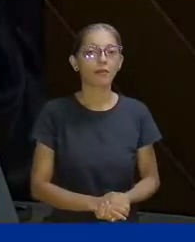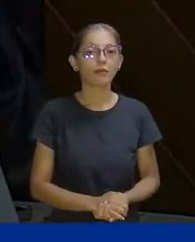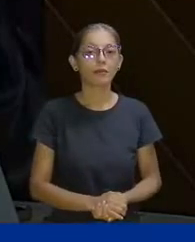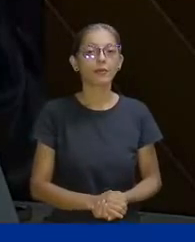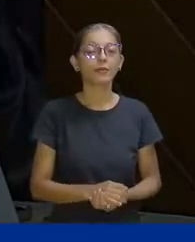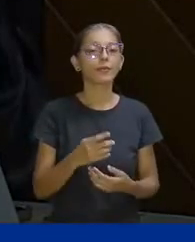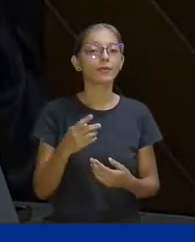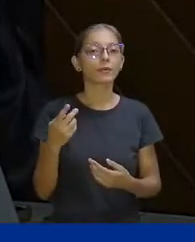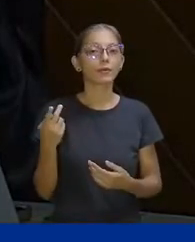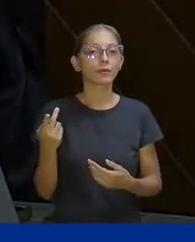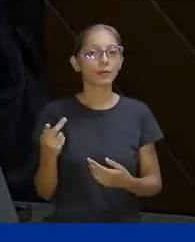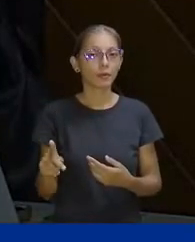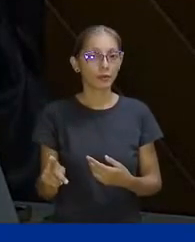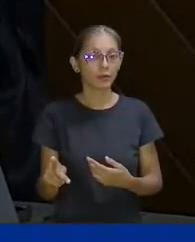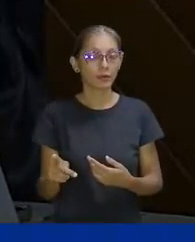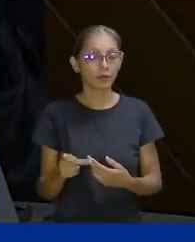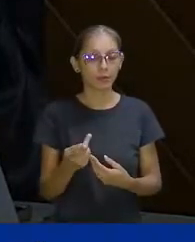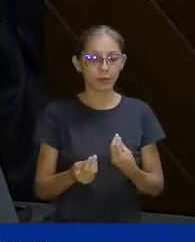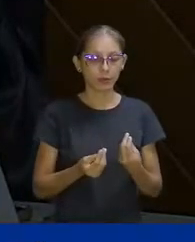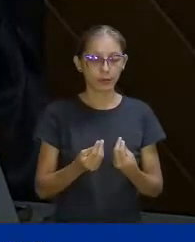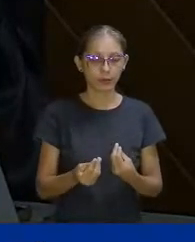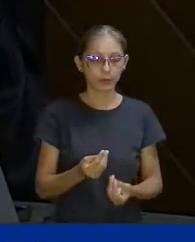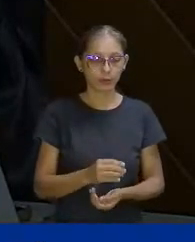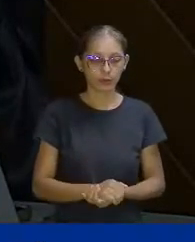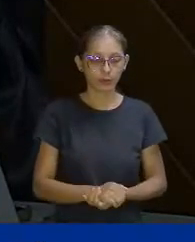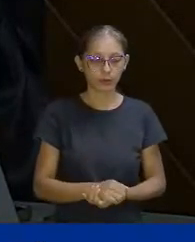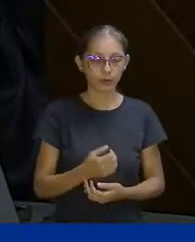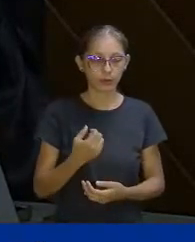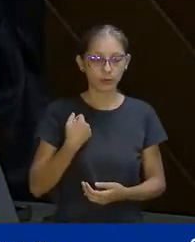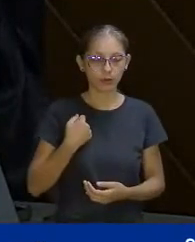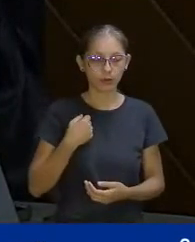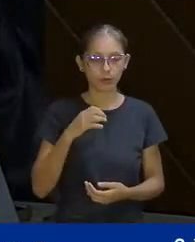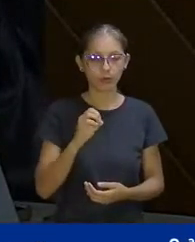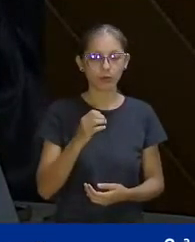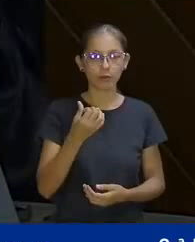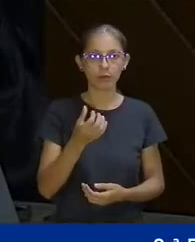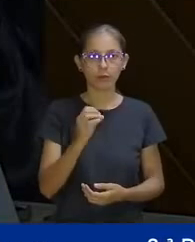agravo regimental em agravo de instrumento, no número